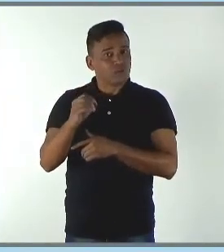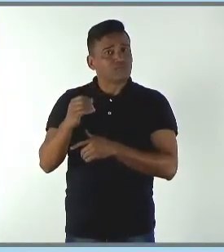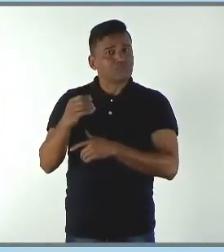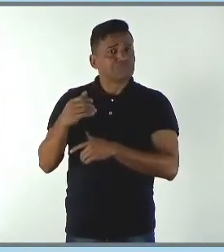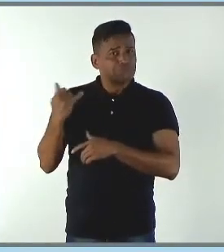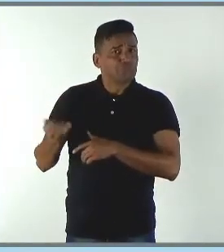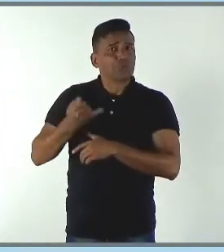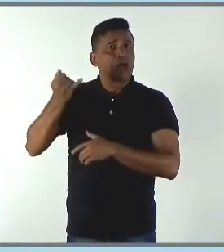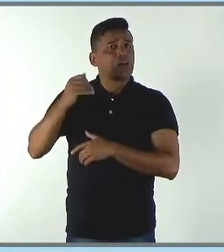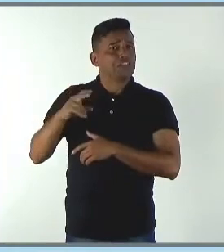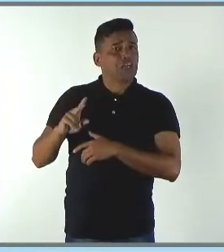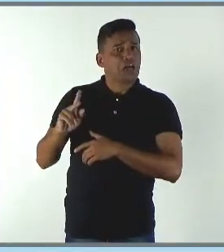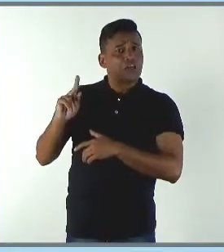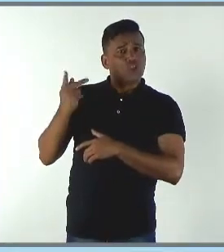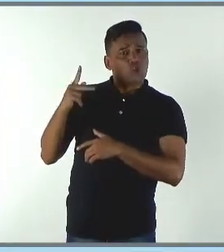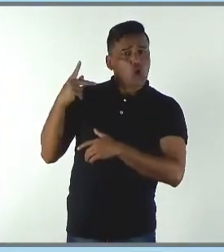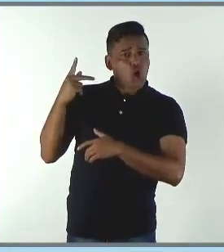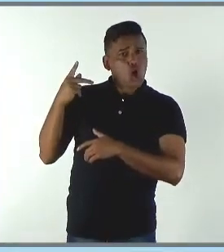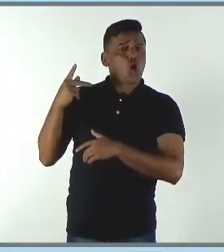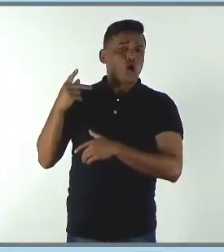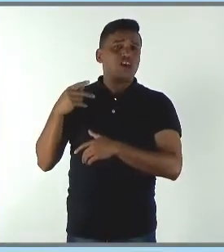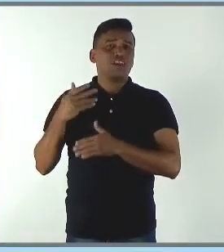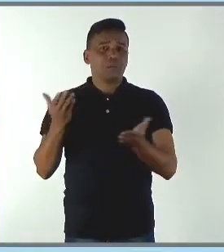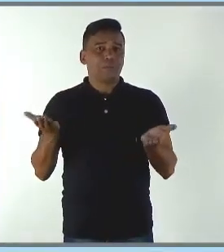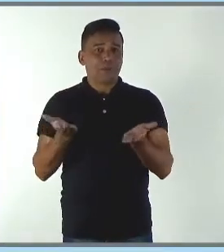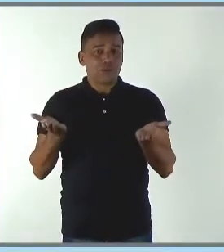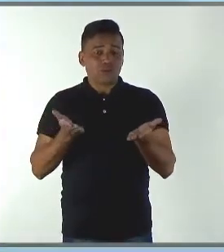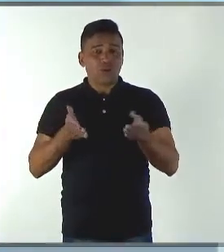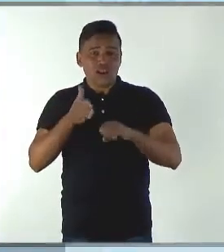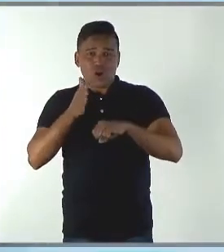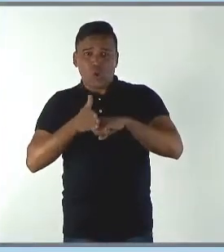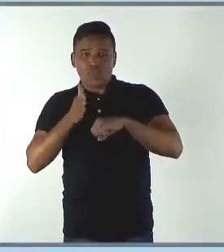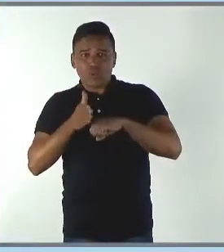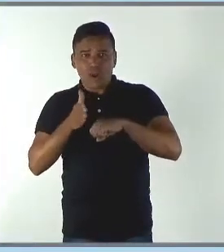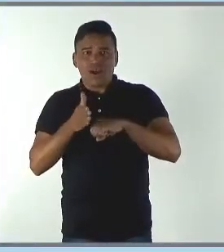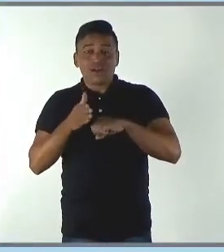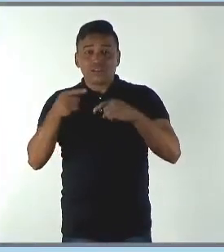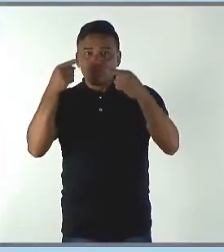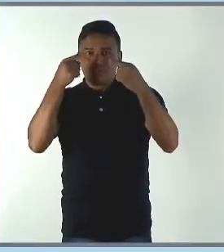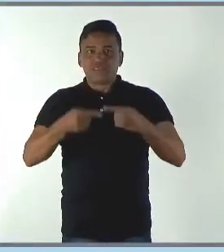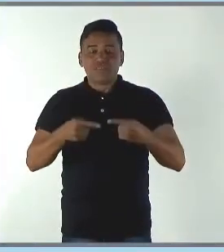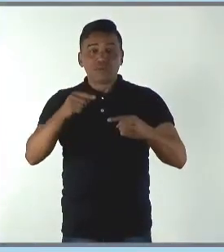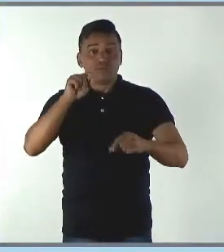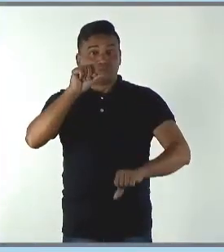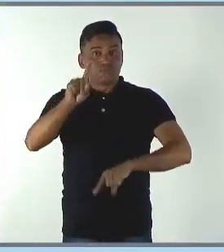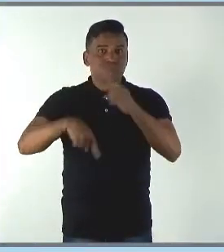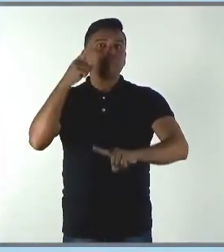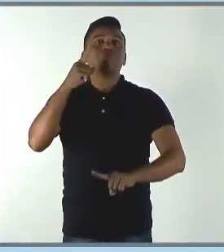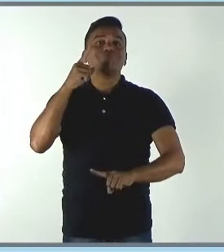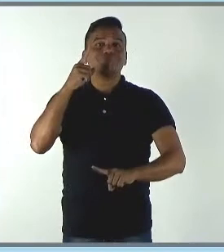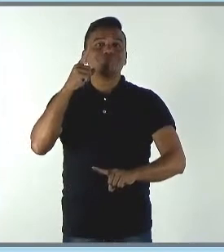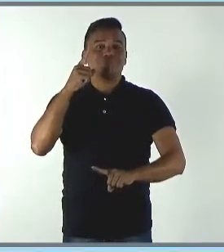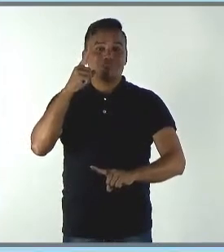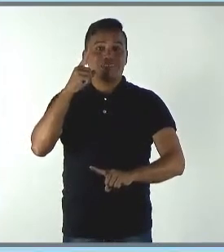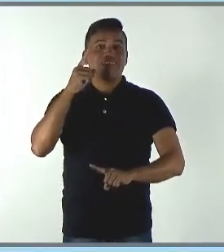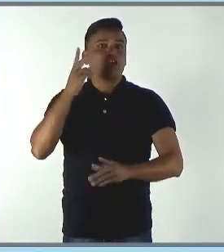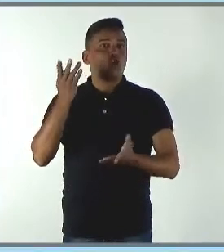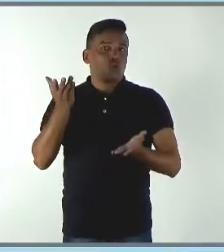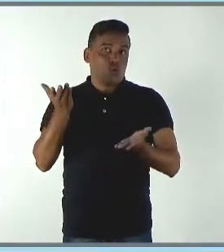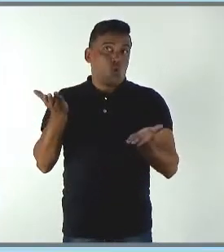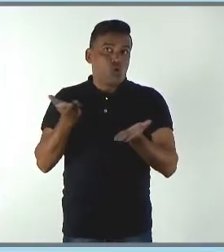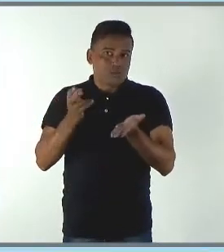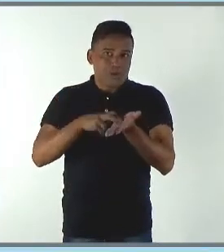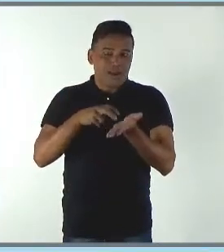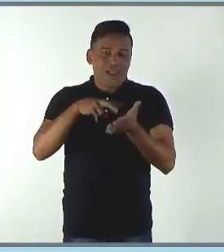e volto a frisar, contemporaneamente ainda mais, porque os desafios se renovaram. Hoje cedo, mesmo lendo um dos relatórios